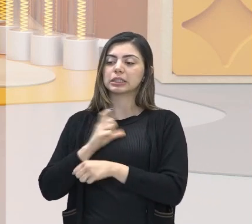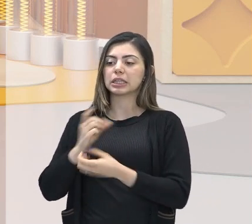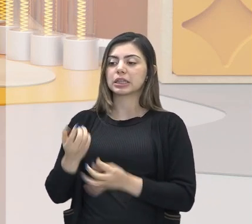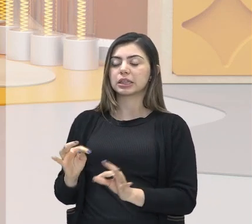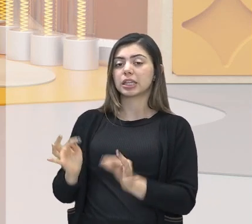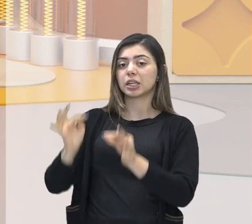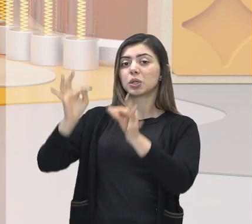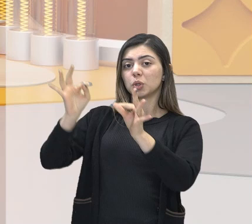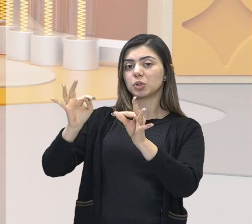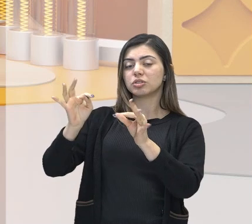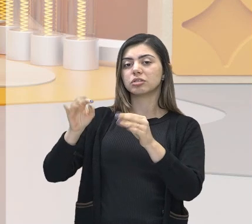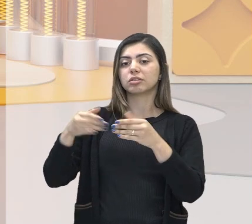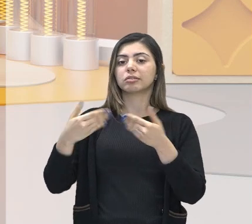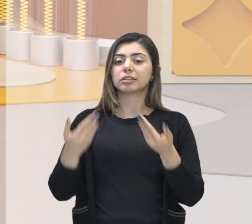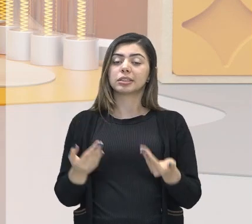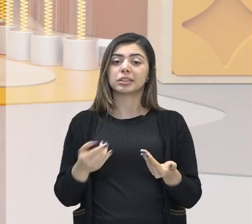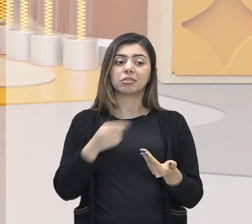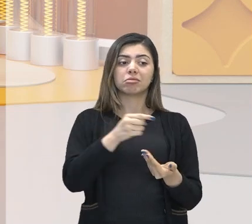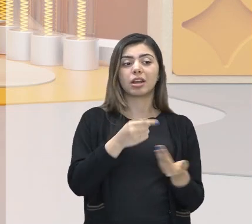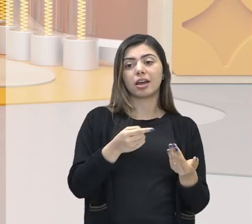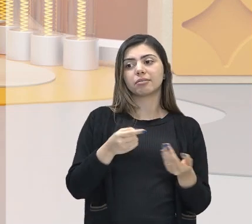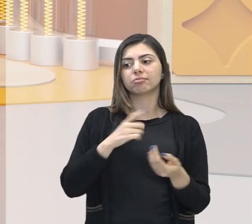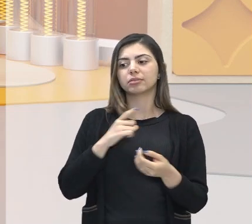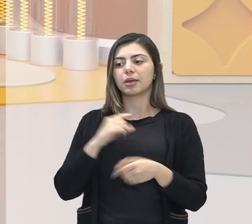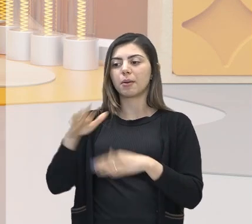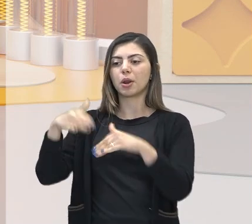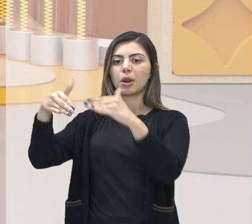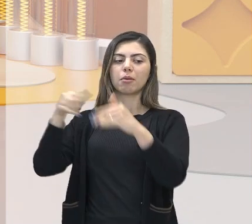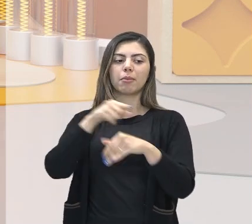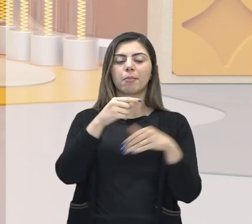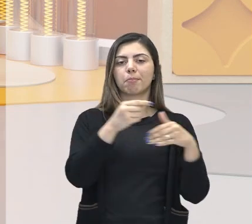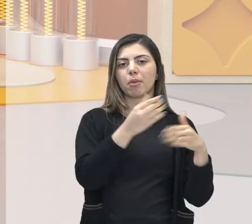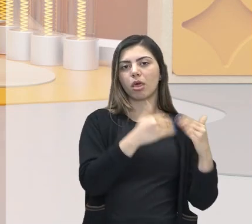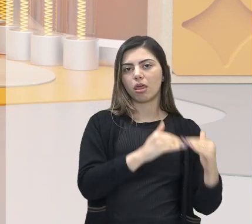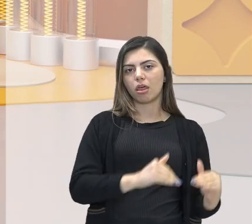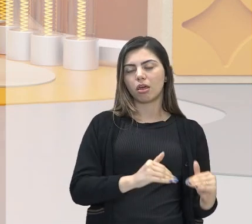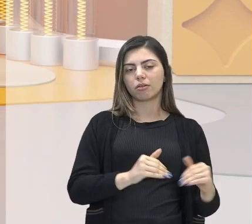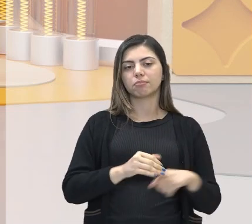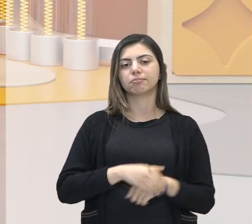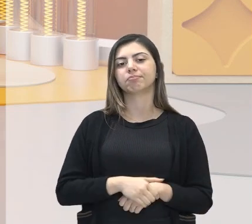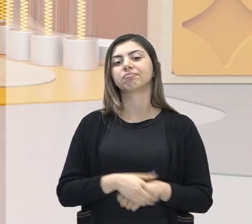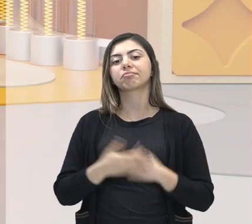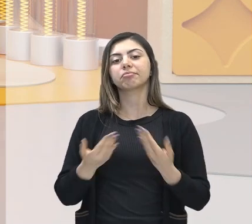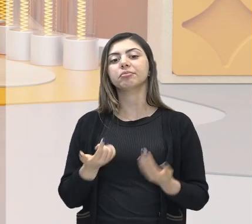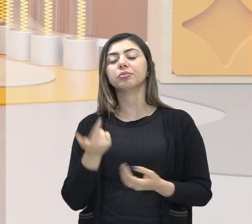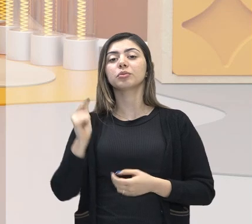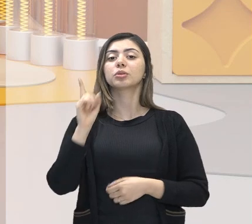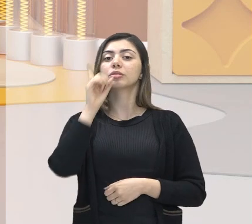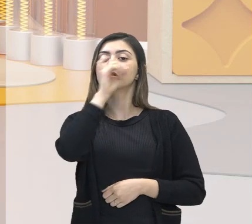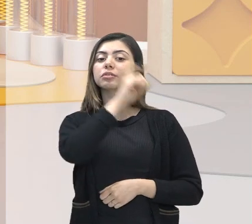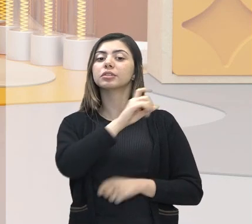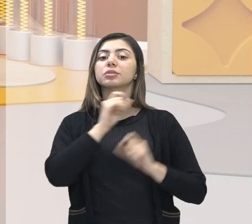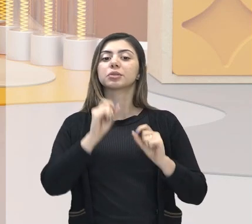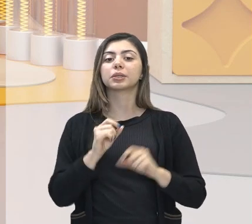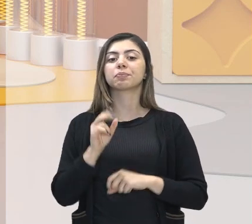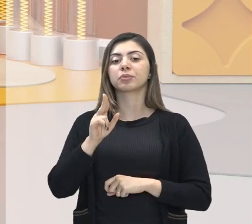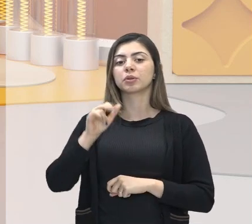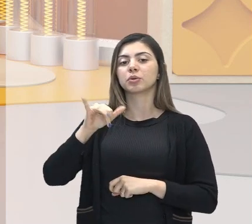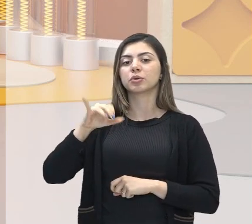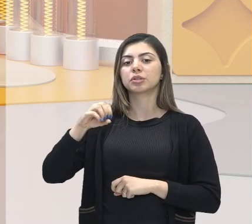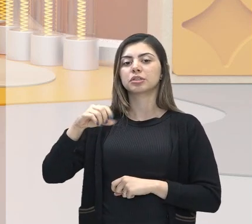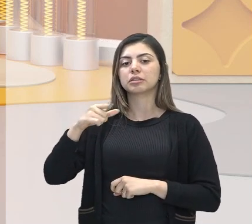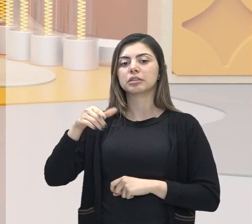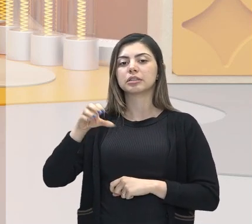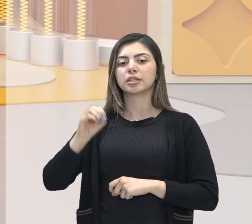cada vez mais moderna e, consequentemente, produz mais, né? Outra situação que dificultou a vida lá dos cubanos foi o fim da União Soviética, né?